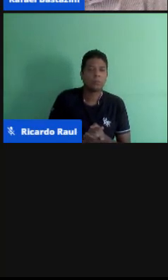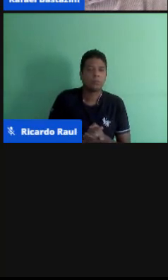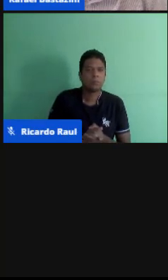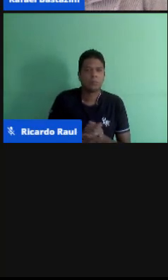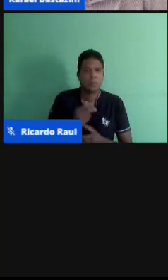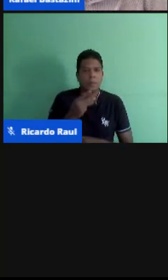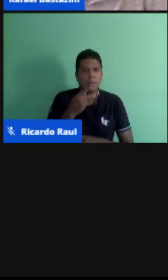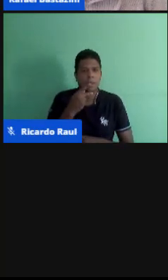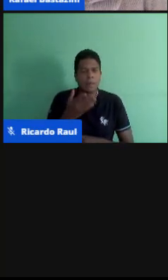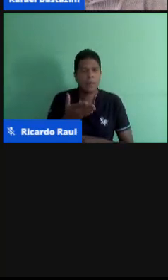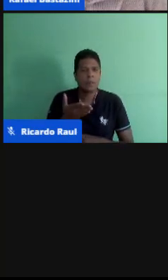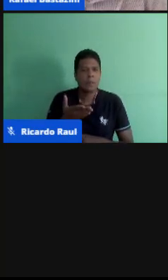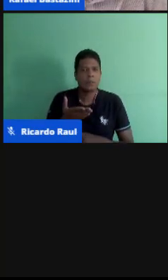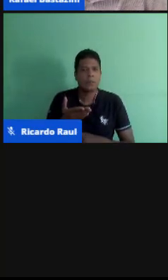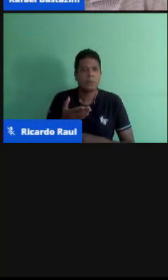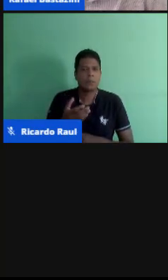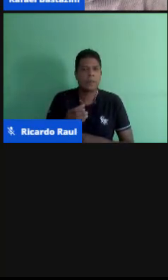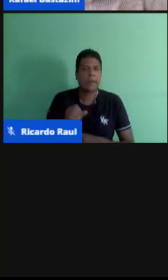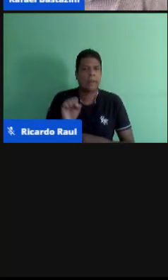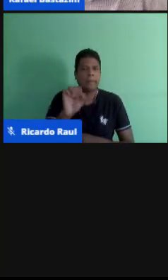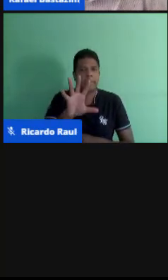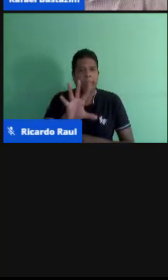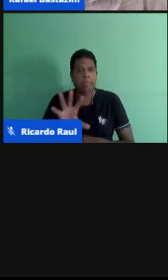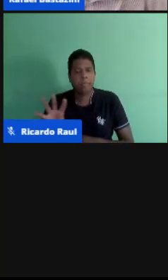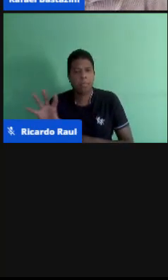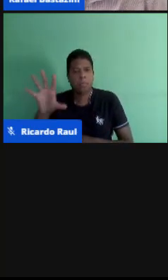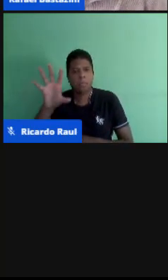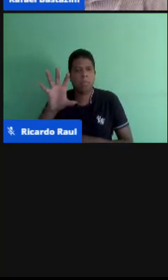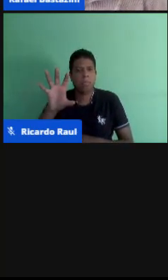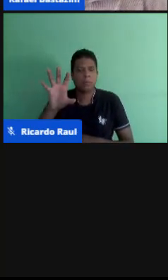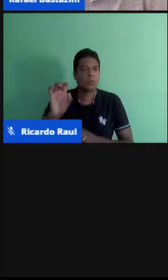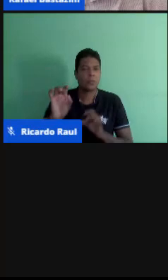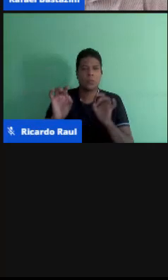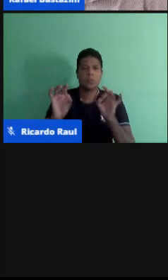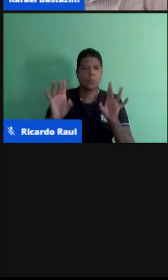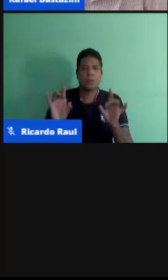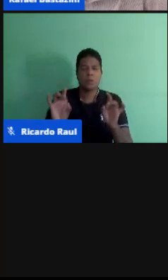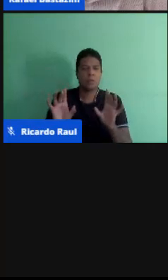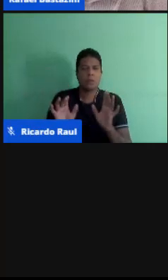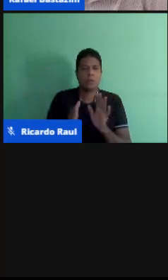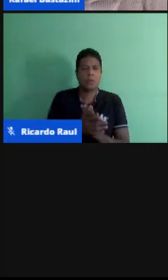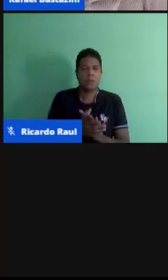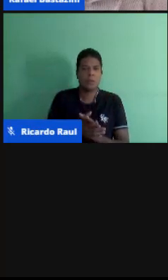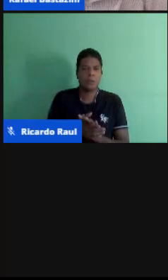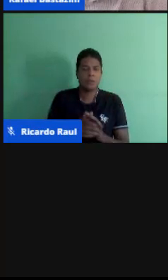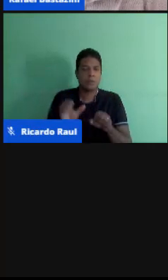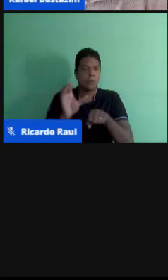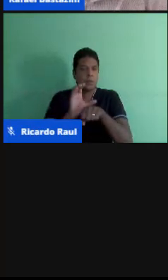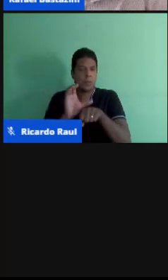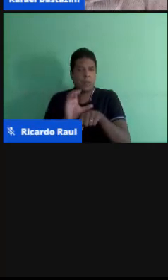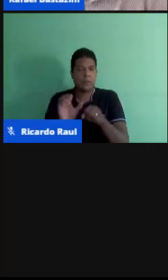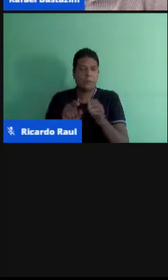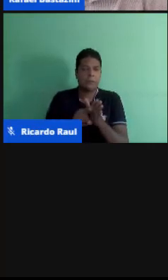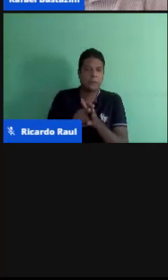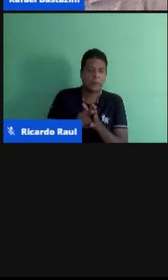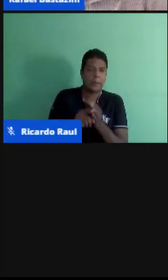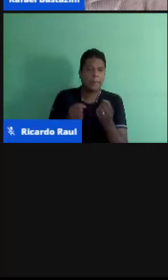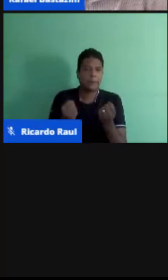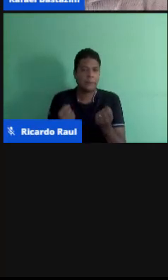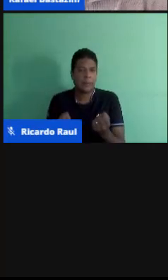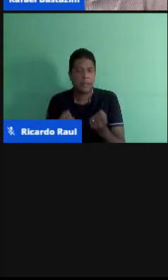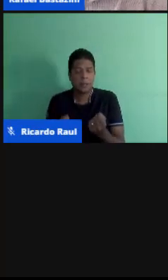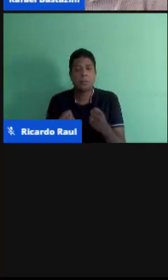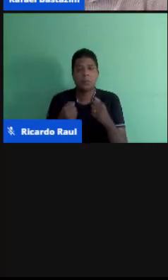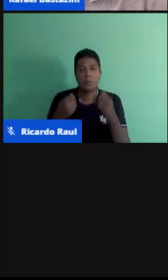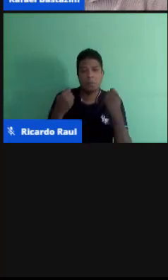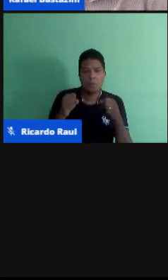está falando que a cartografia não deve ser apenas aquela cartografia científica. Outras possibilidades